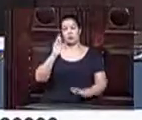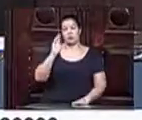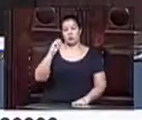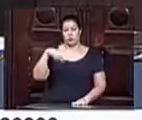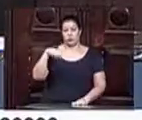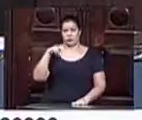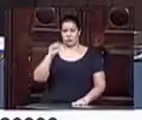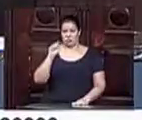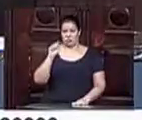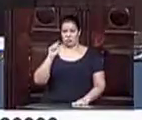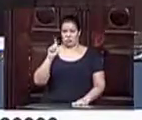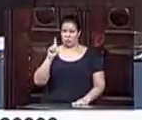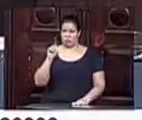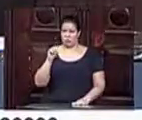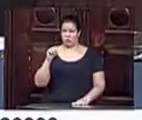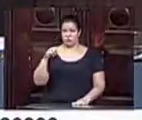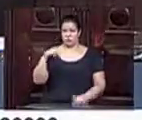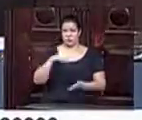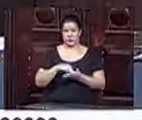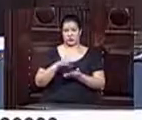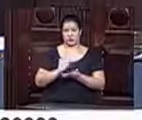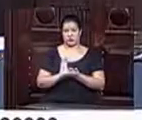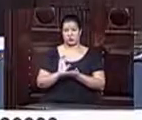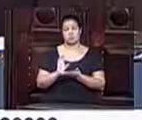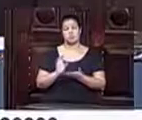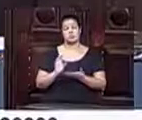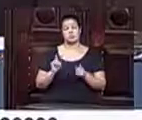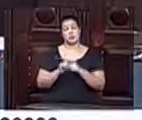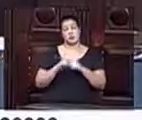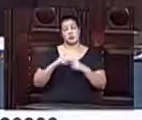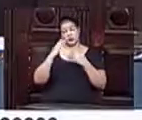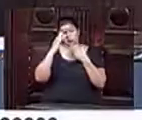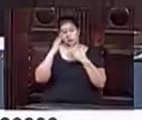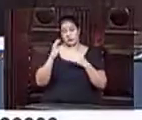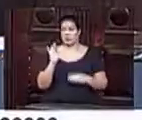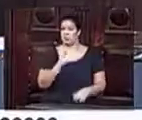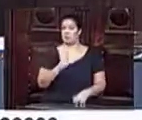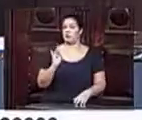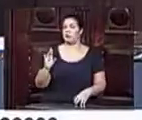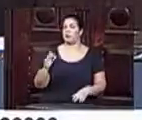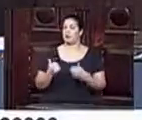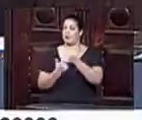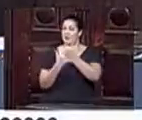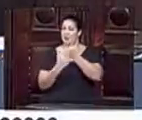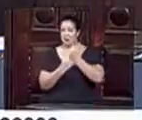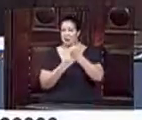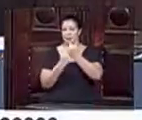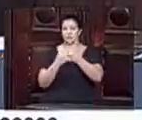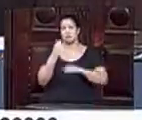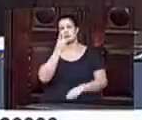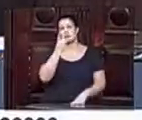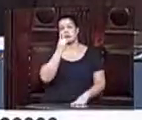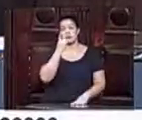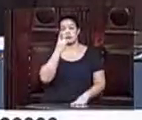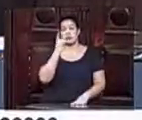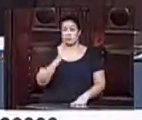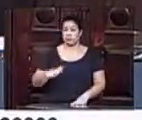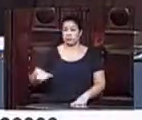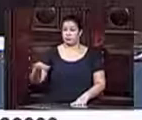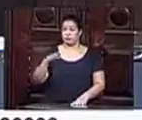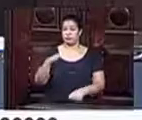de Saúde, cada um dos assessores, deputados e pessoas da sociedade, instituições